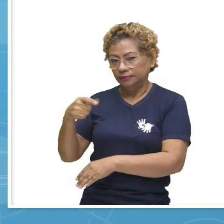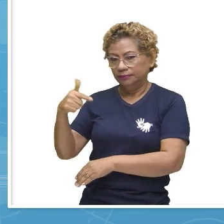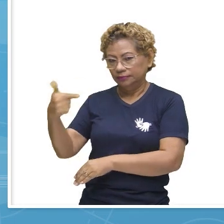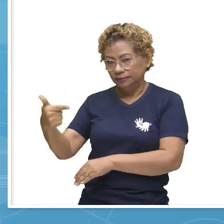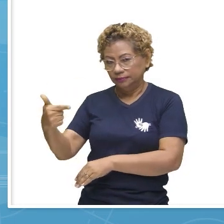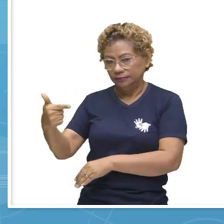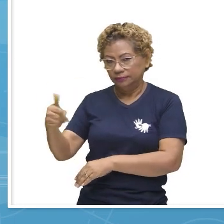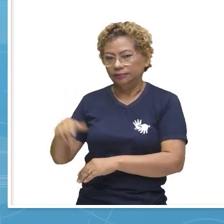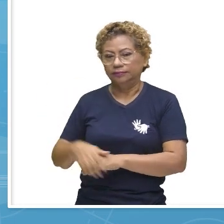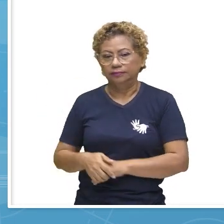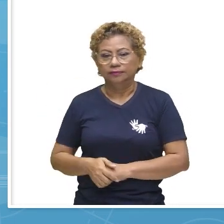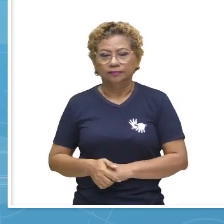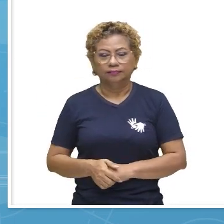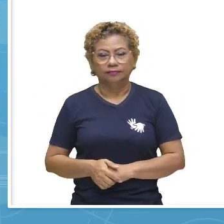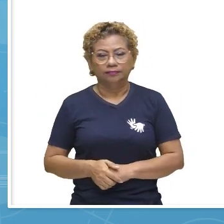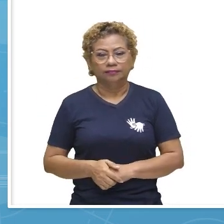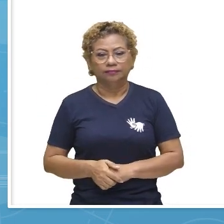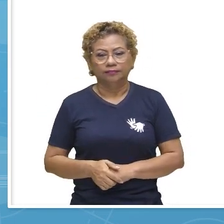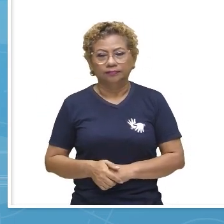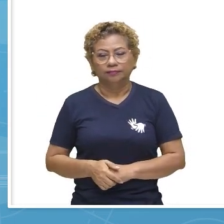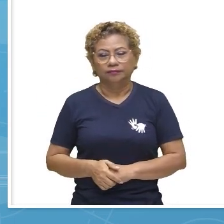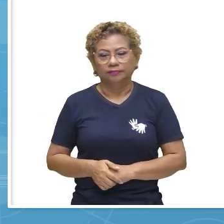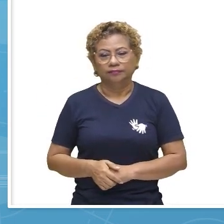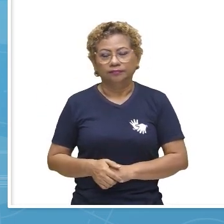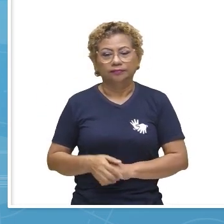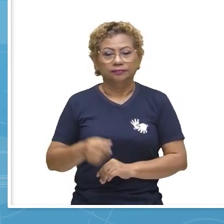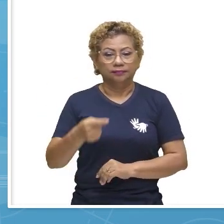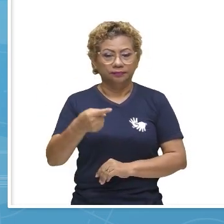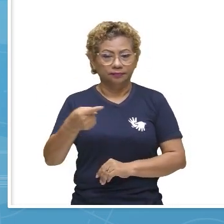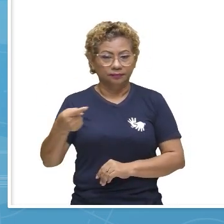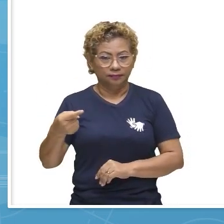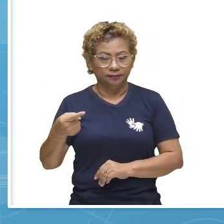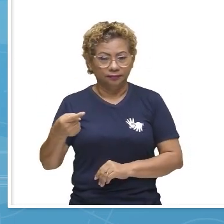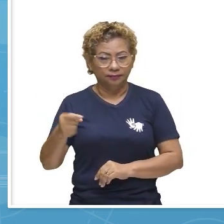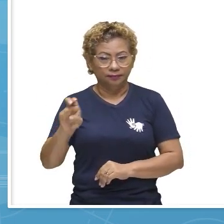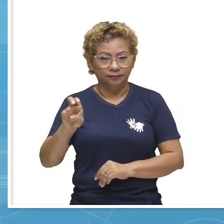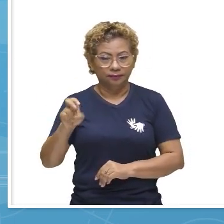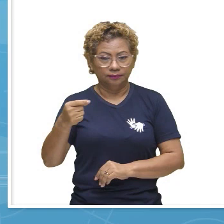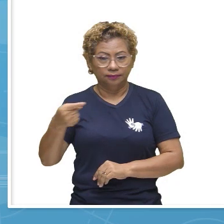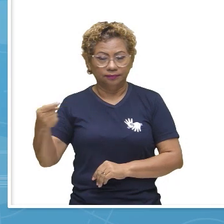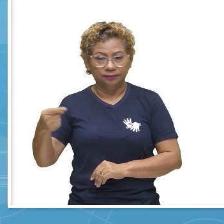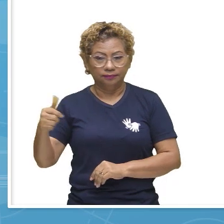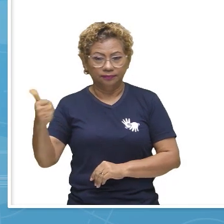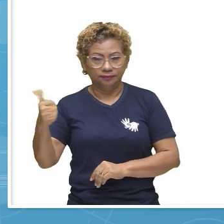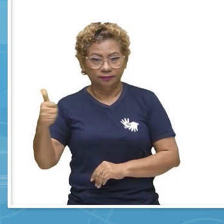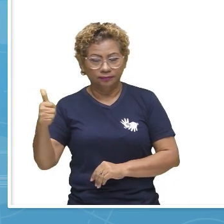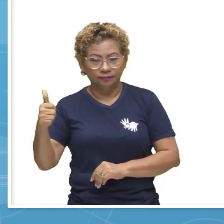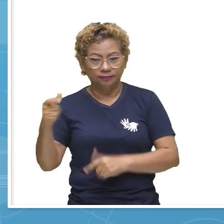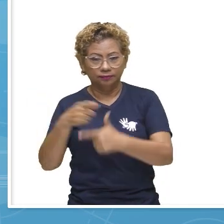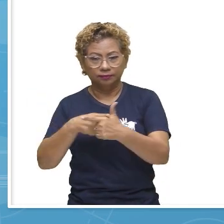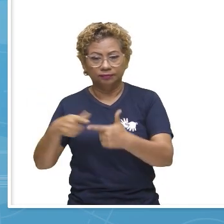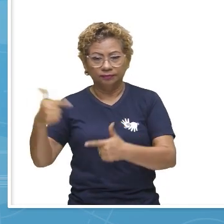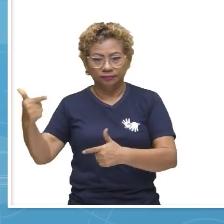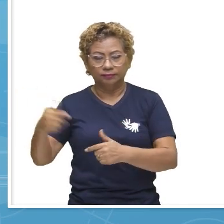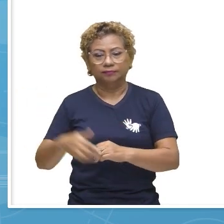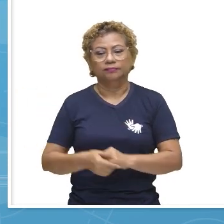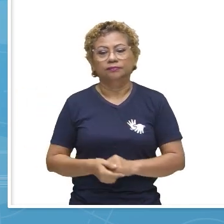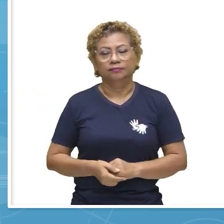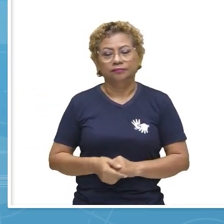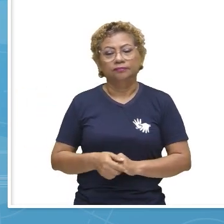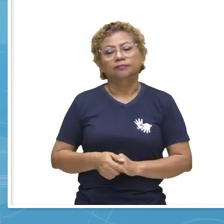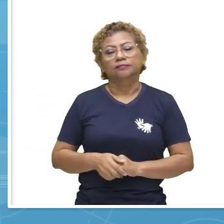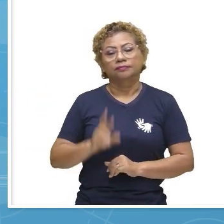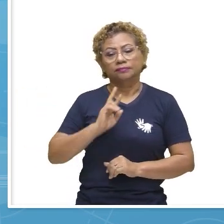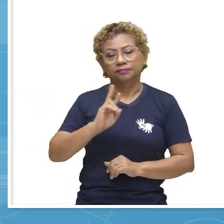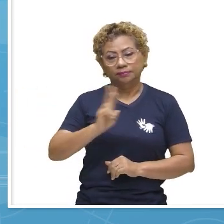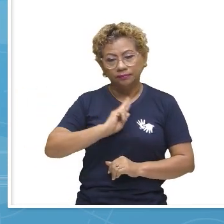x2, menos 5 menos 11. Soma e repete sinal. Então, vai dar menos 16 dividido por 2, que dá